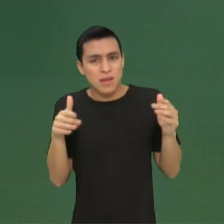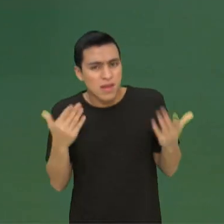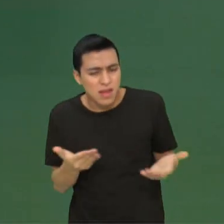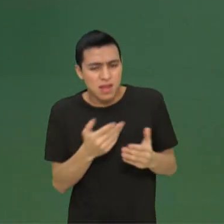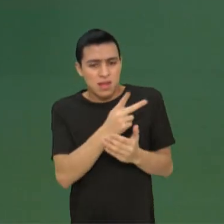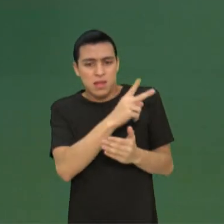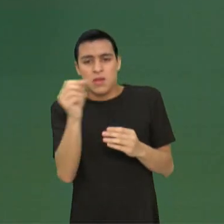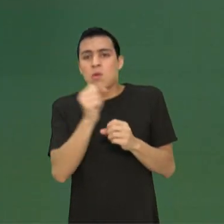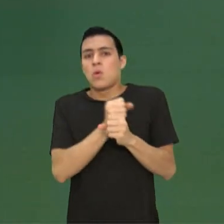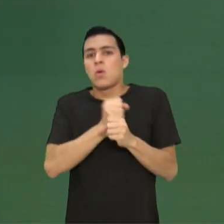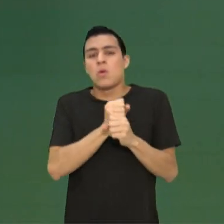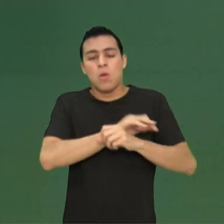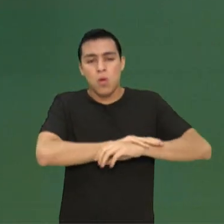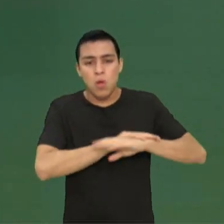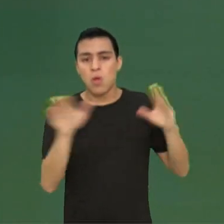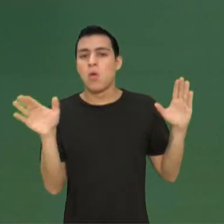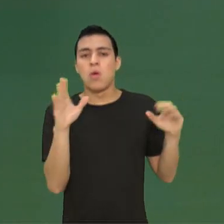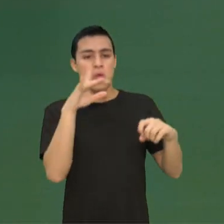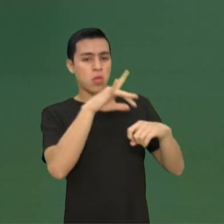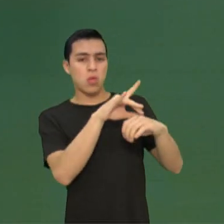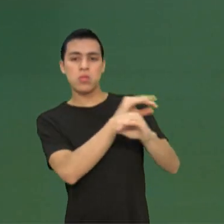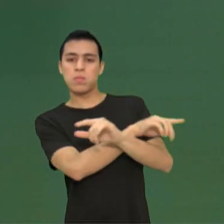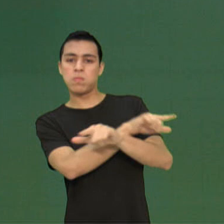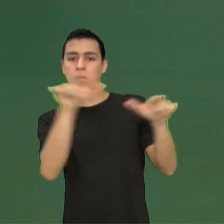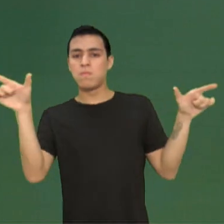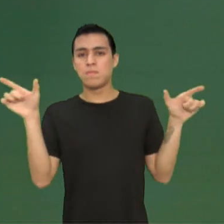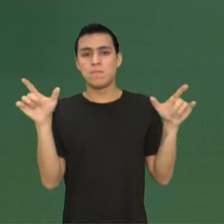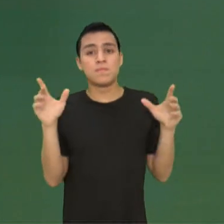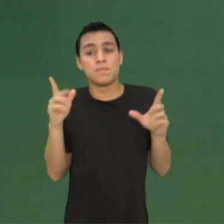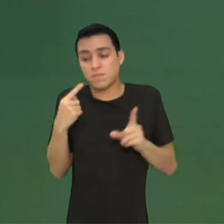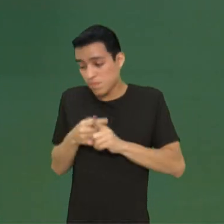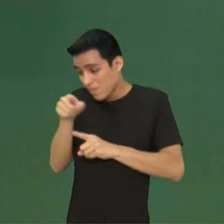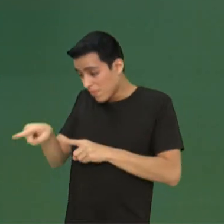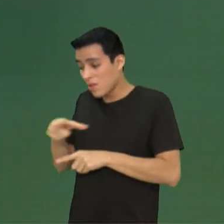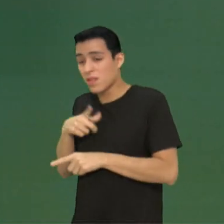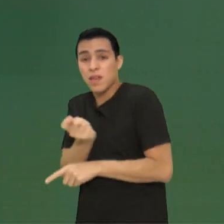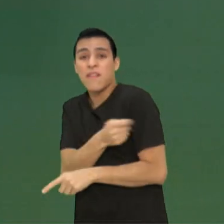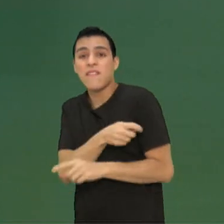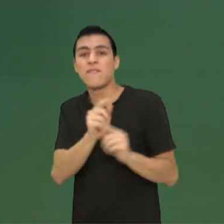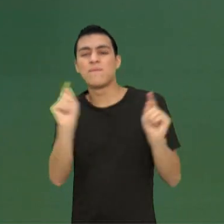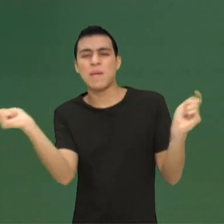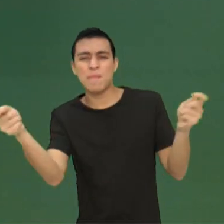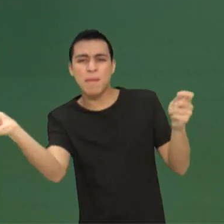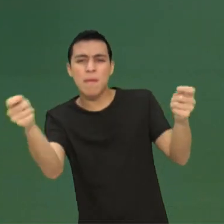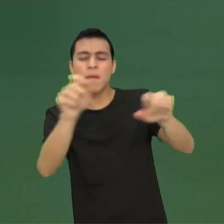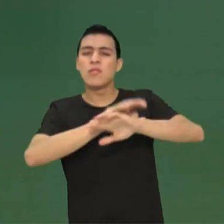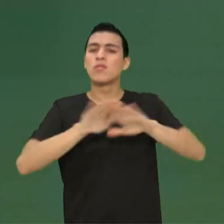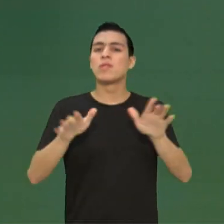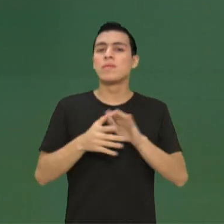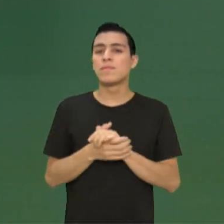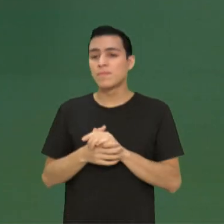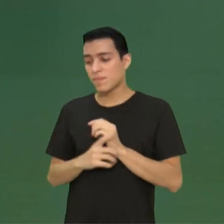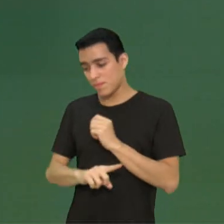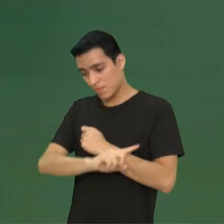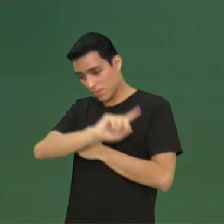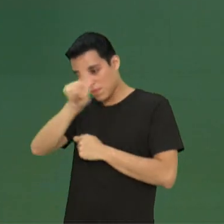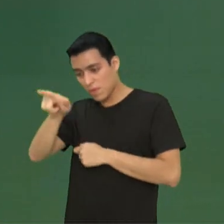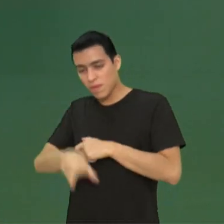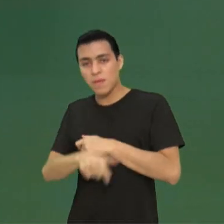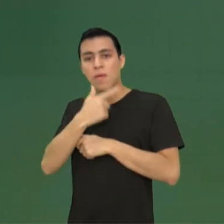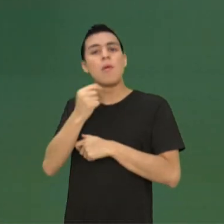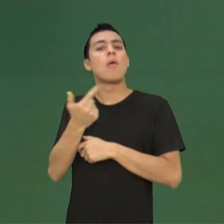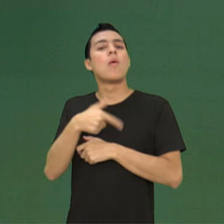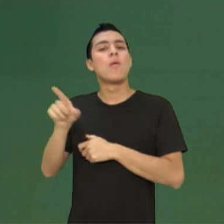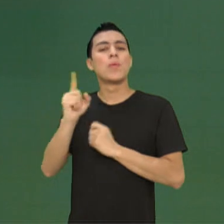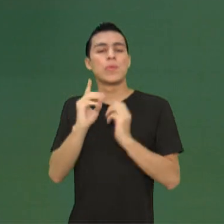aí 200 anos e acabou, não tem mais varíola, porque houve vacinação. Aí este rapaz, Andrew Wakefield,